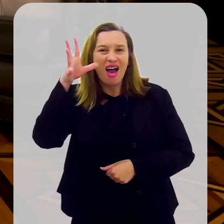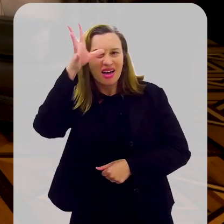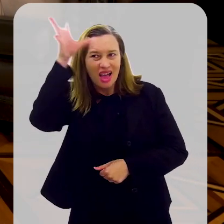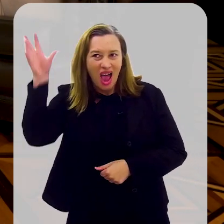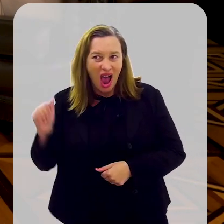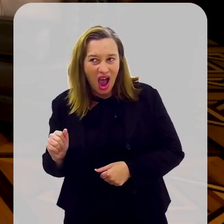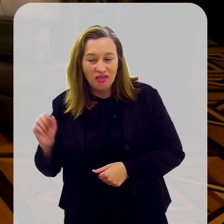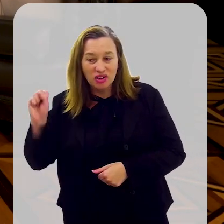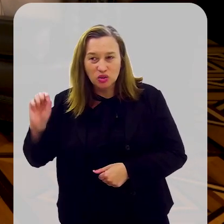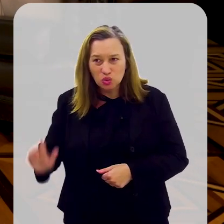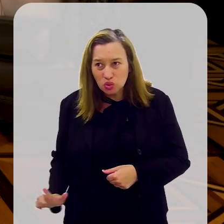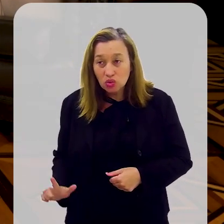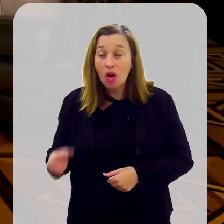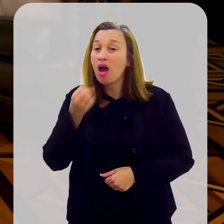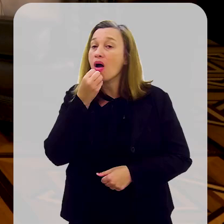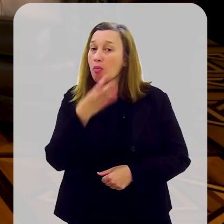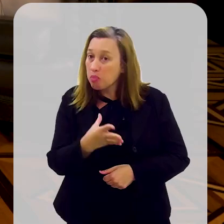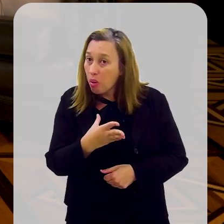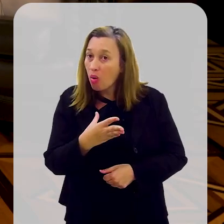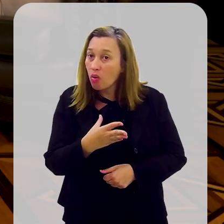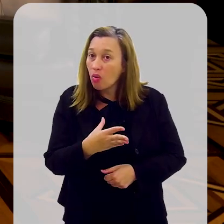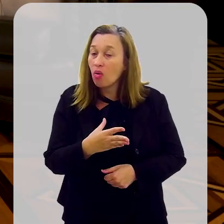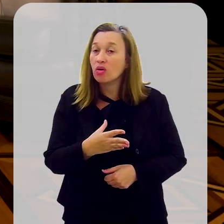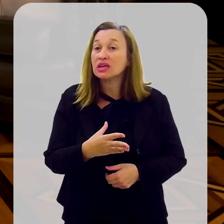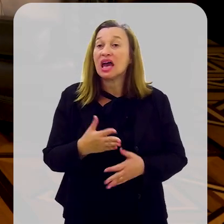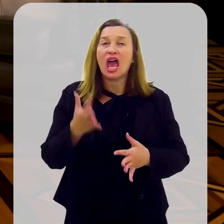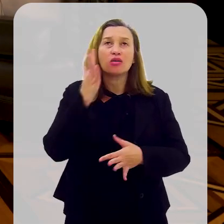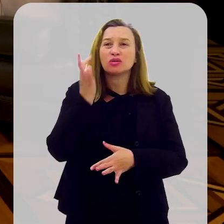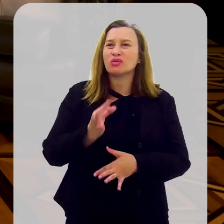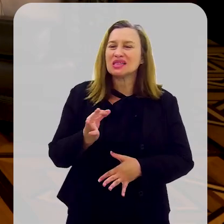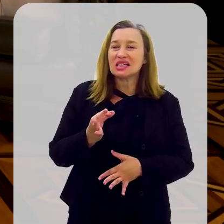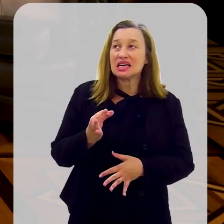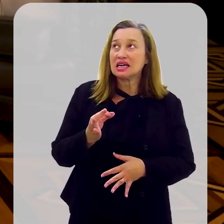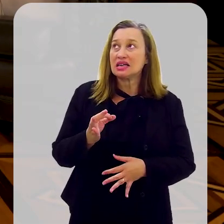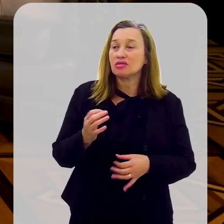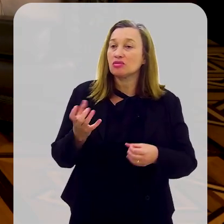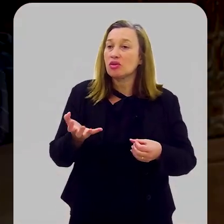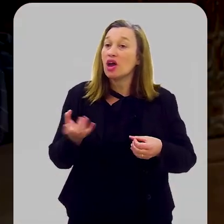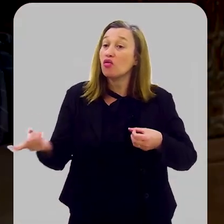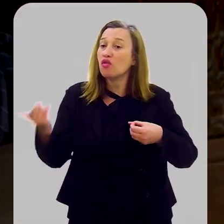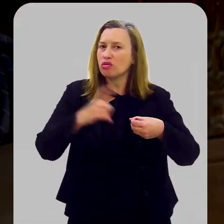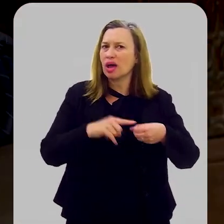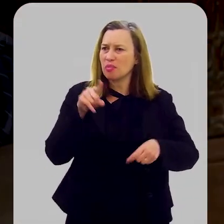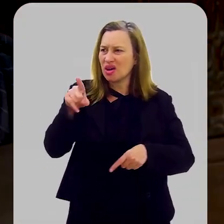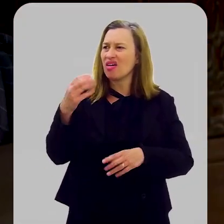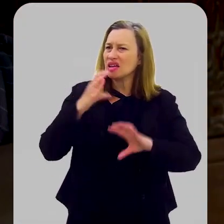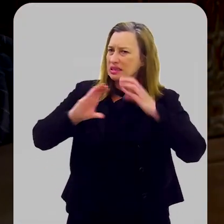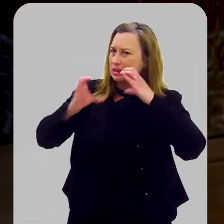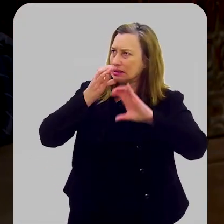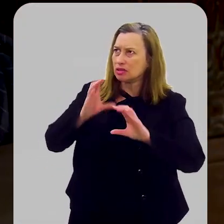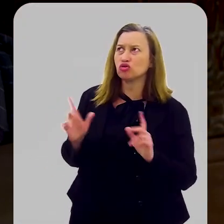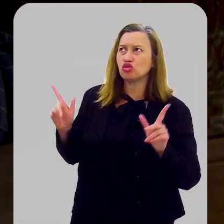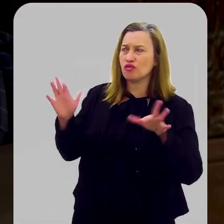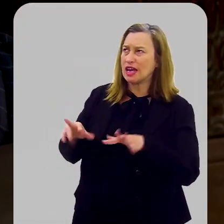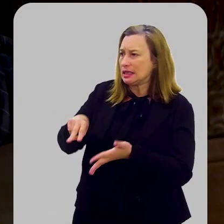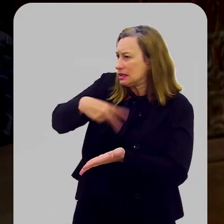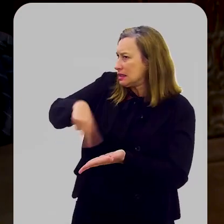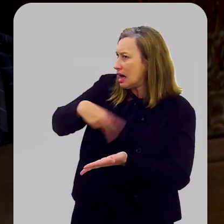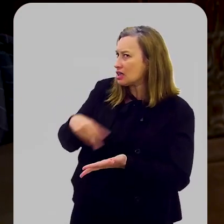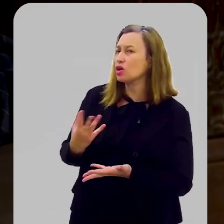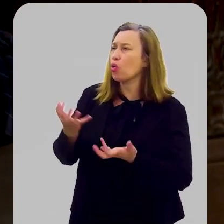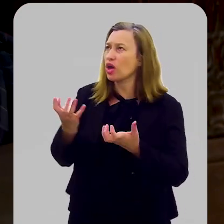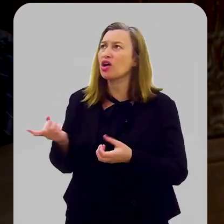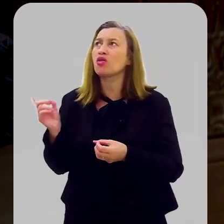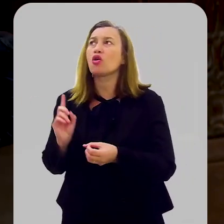City, sabe? Johannesburgo, ali Dantal. Vá, que você vai amar. Eu não sei se eu vou querer voltar, porque do jeito que aquele povo canta,